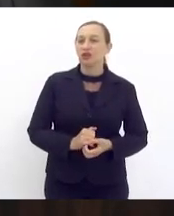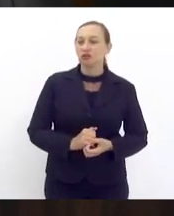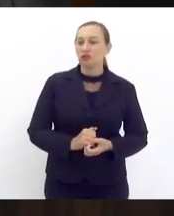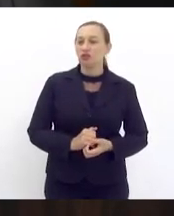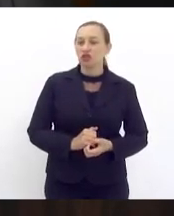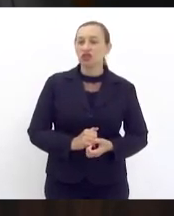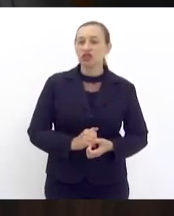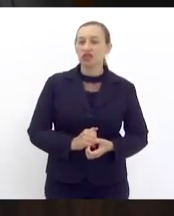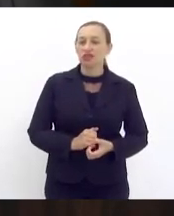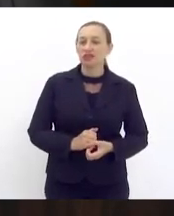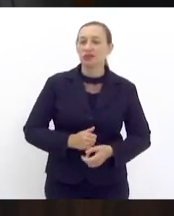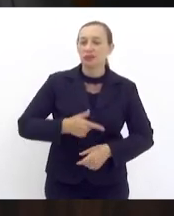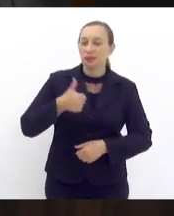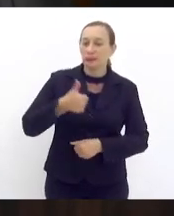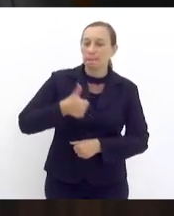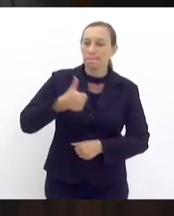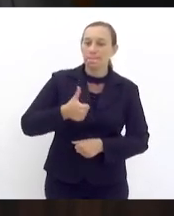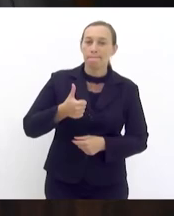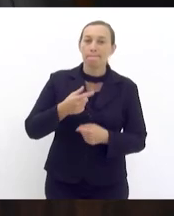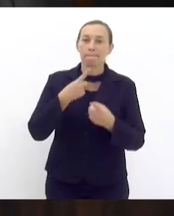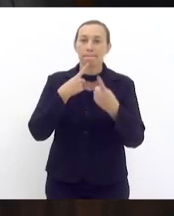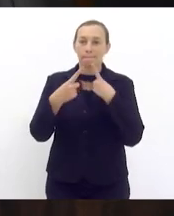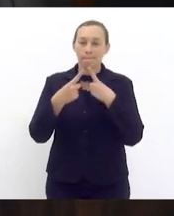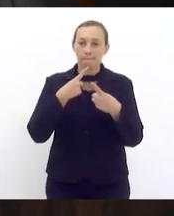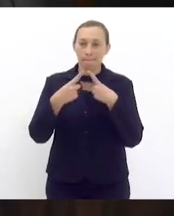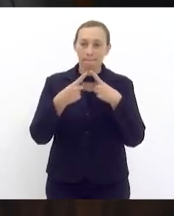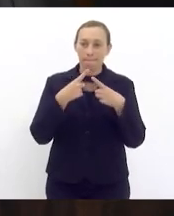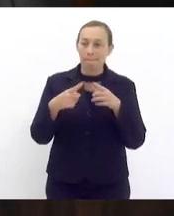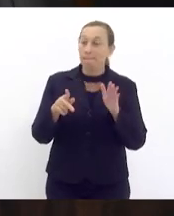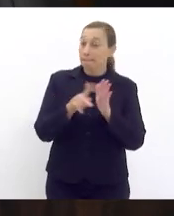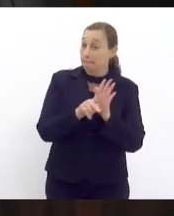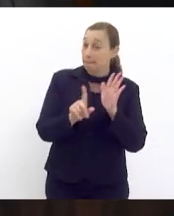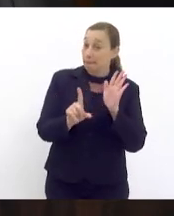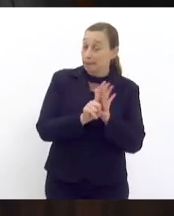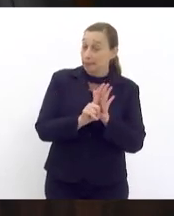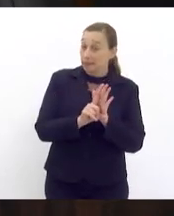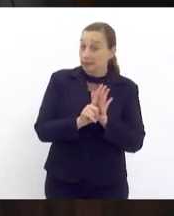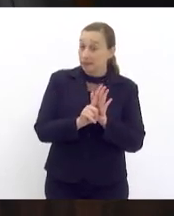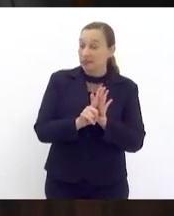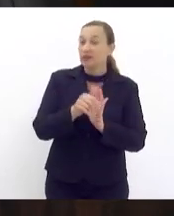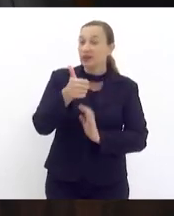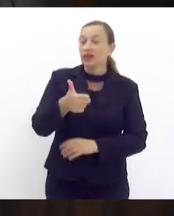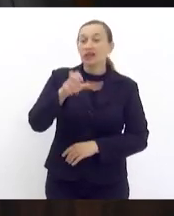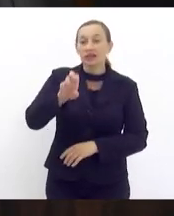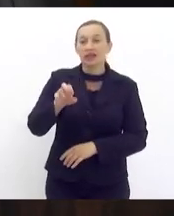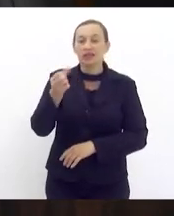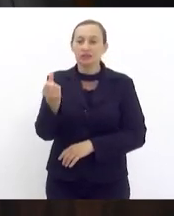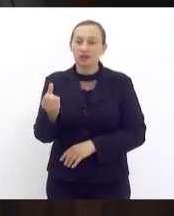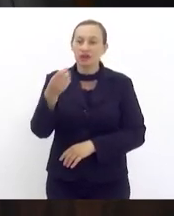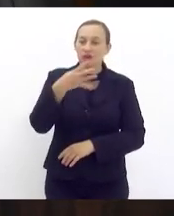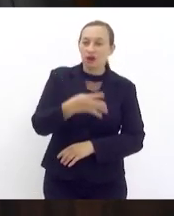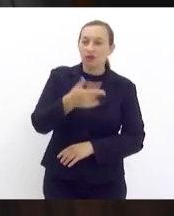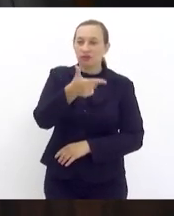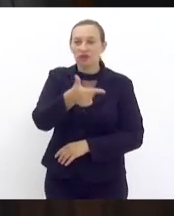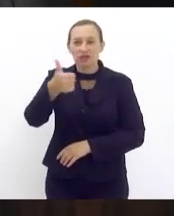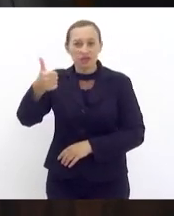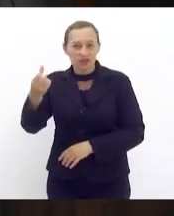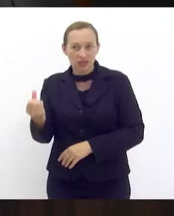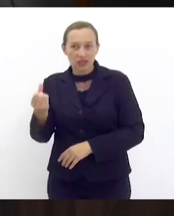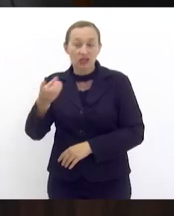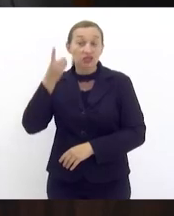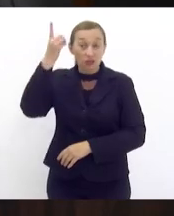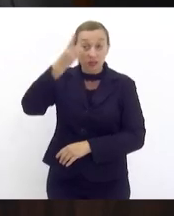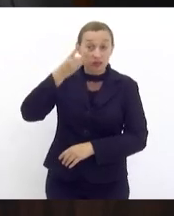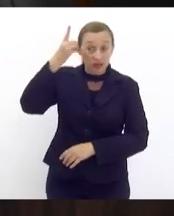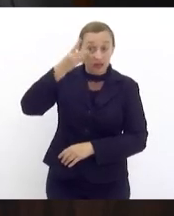em primeira discussão projeto de lei 1564 2016 de autoria do